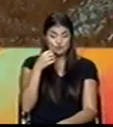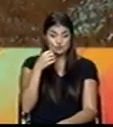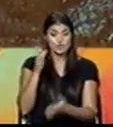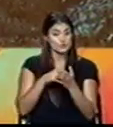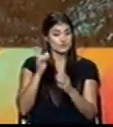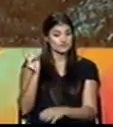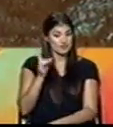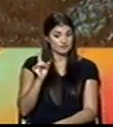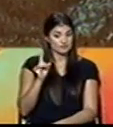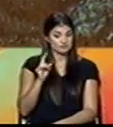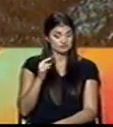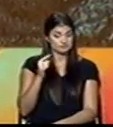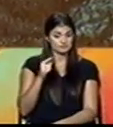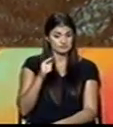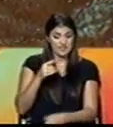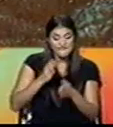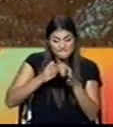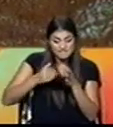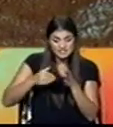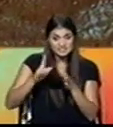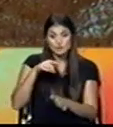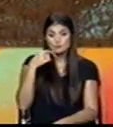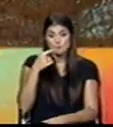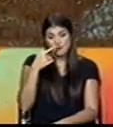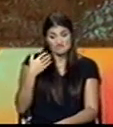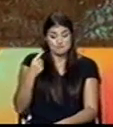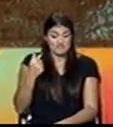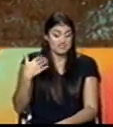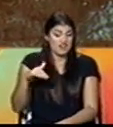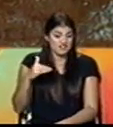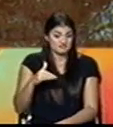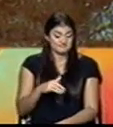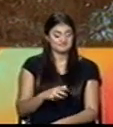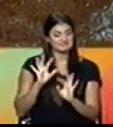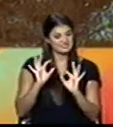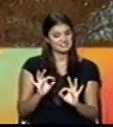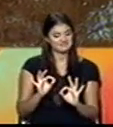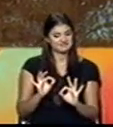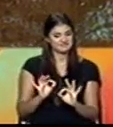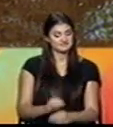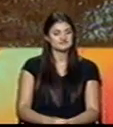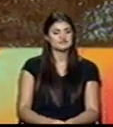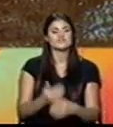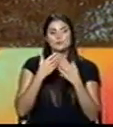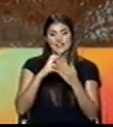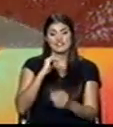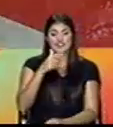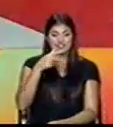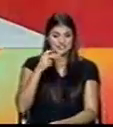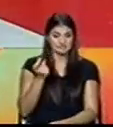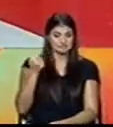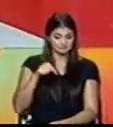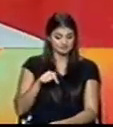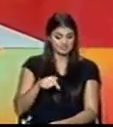então punhas cada fatia de bolo mais cara do que o próprio livro. Ah, pronto. Está bem. Pumba, tá bem. Está feito. Negócio fechado. Obrigada. Rita, muito obrigado por aqui teres